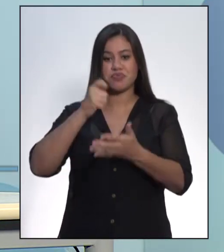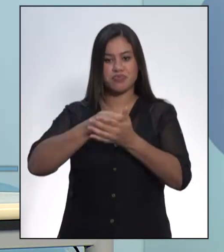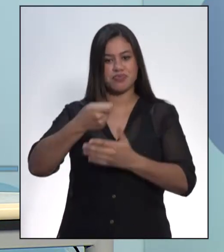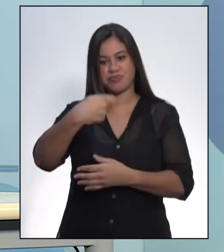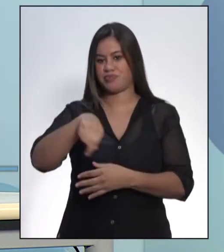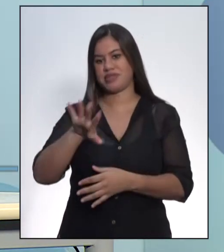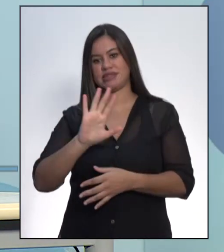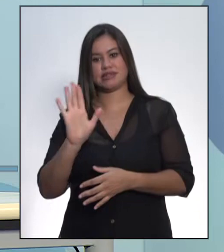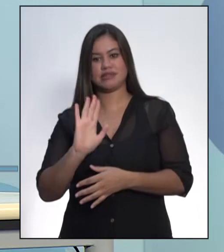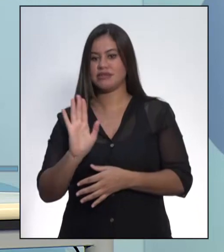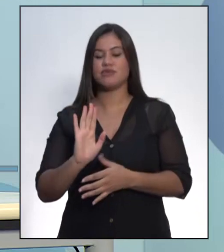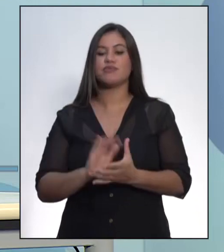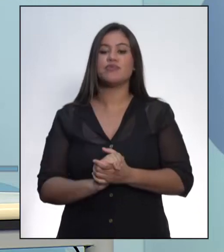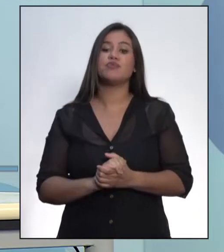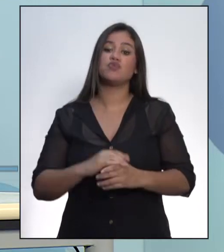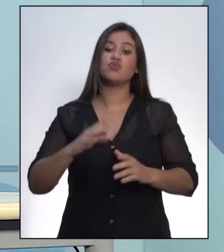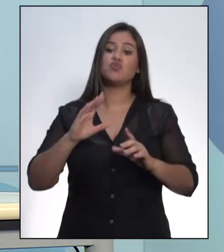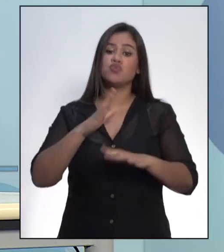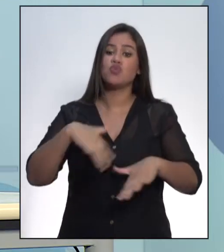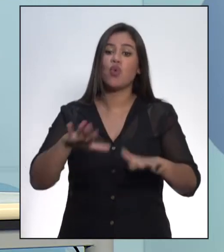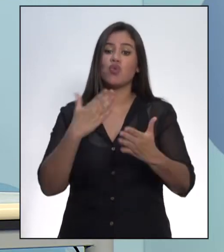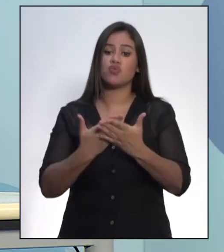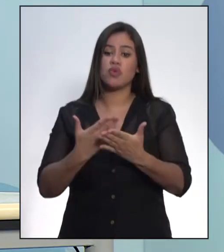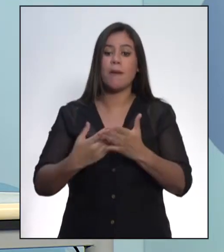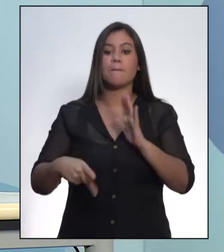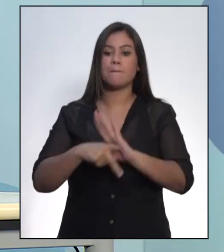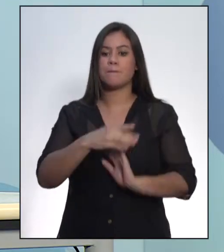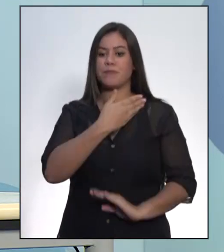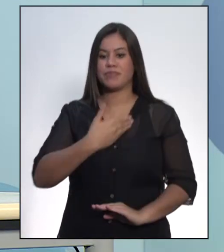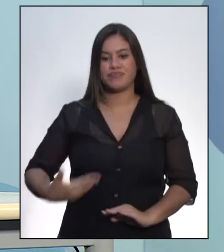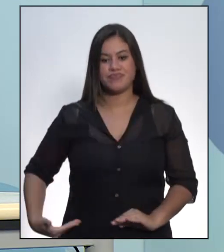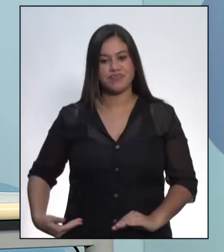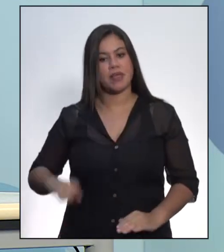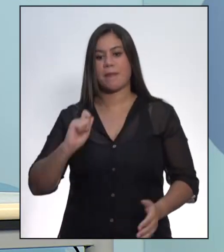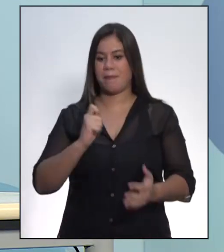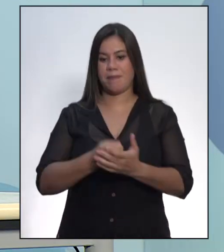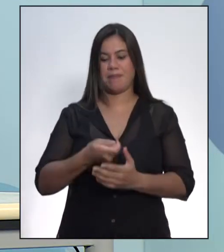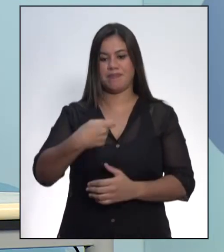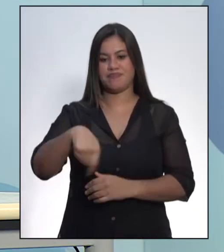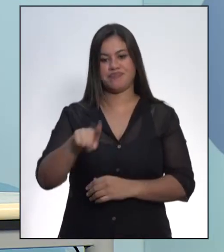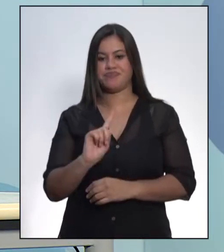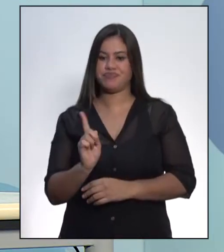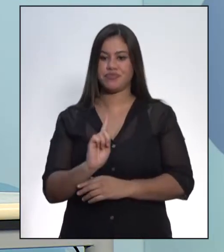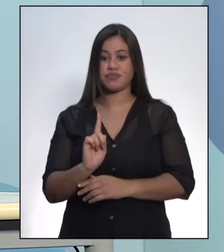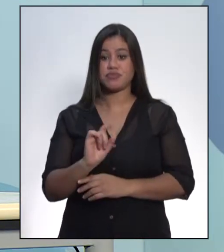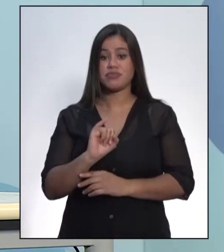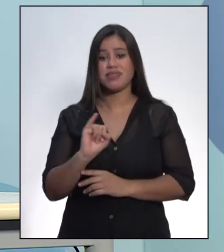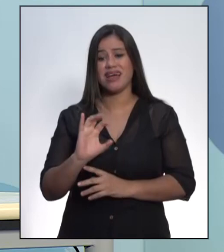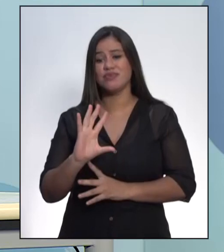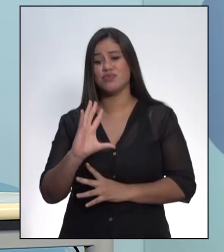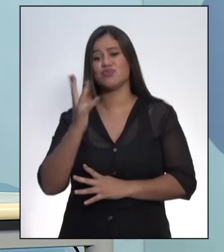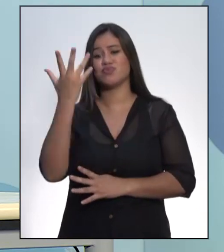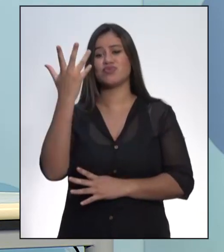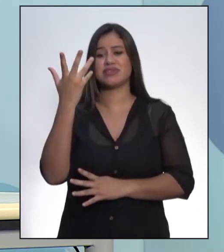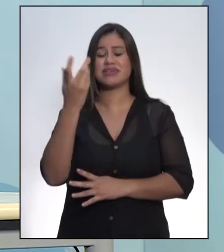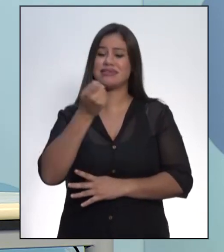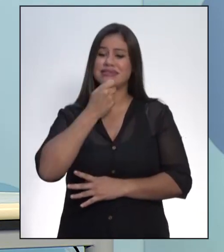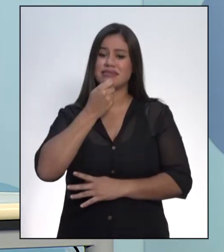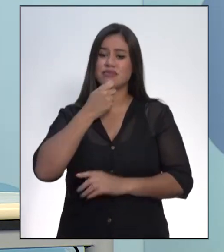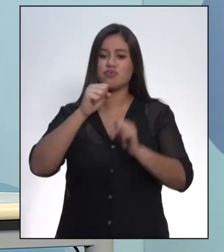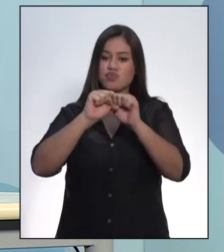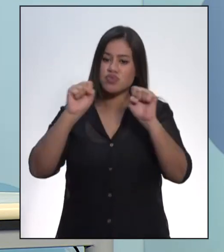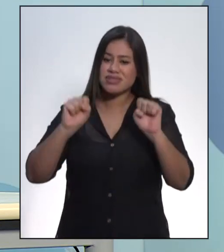da escola pública não pagam a taxa de inscrição. Se, porventura, ainda não tiver corrigido o